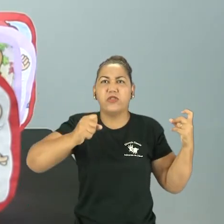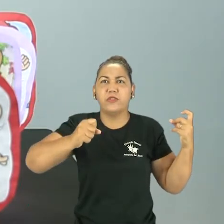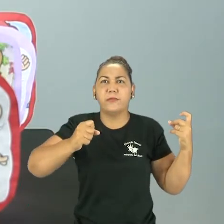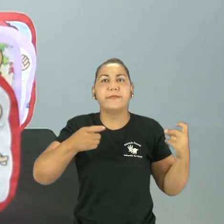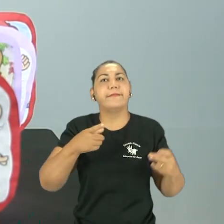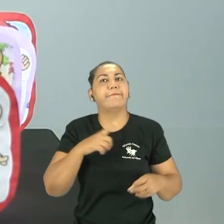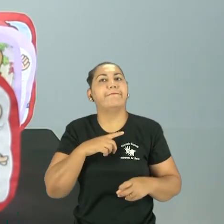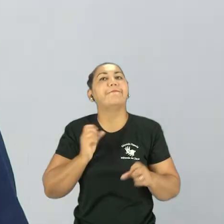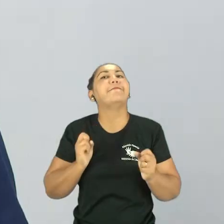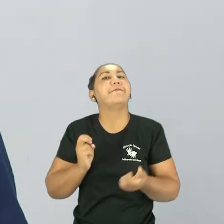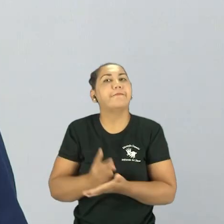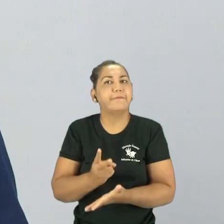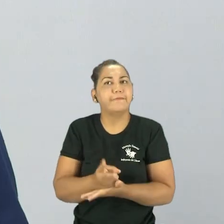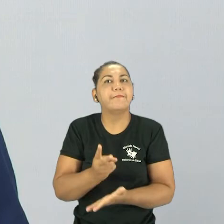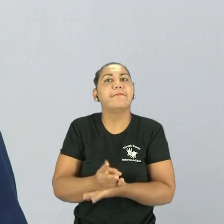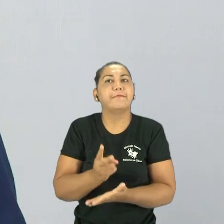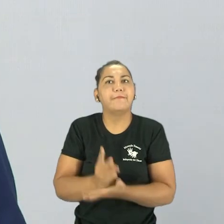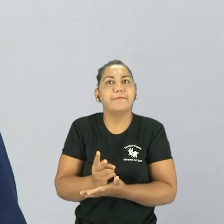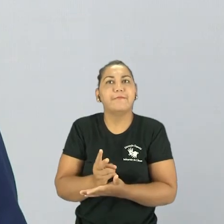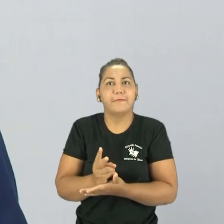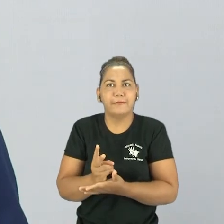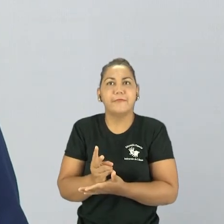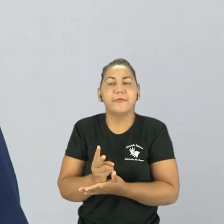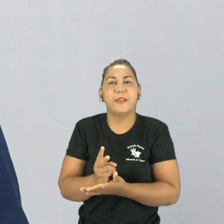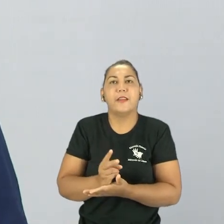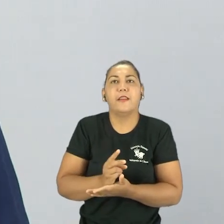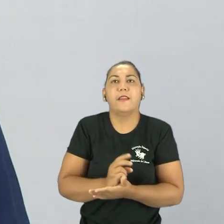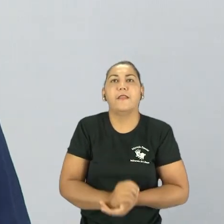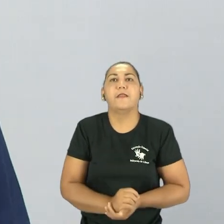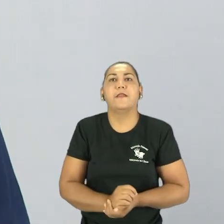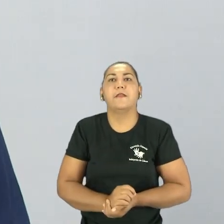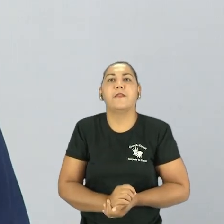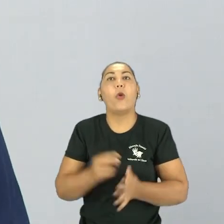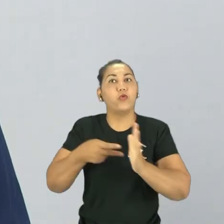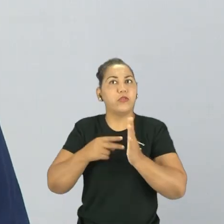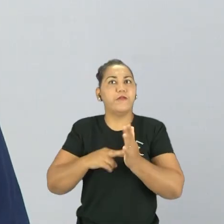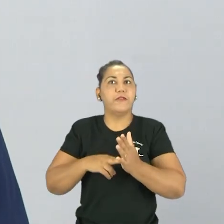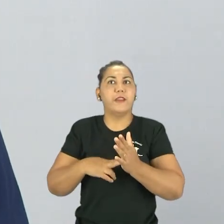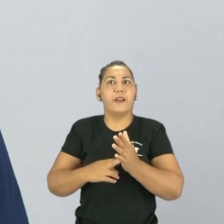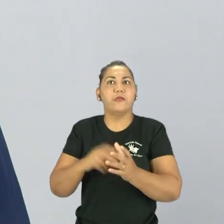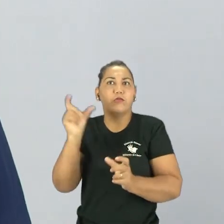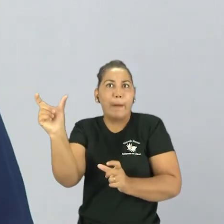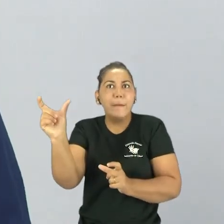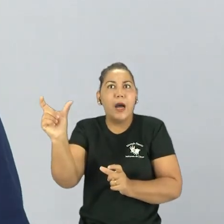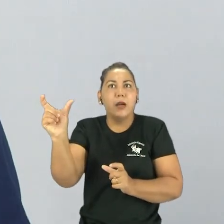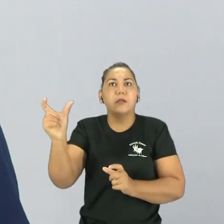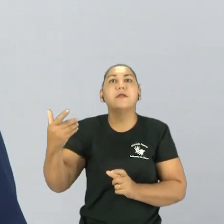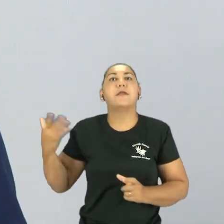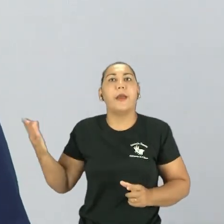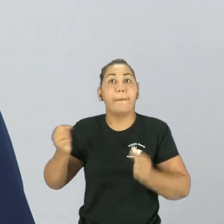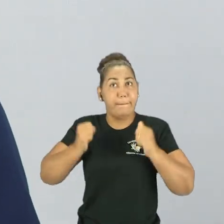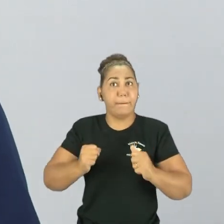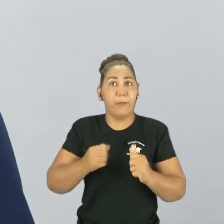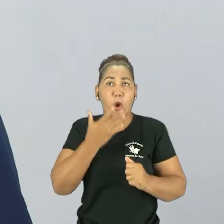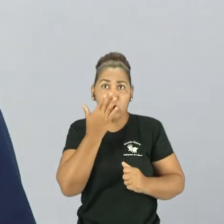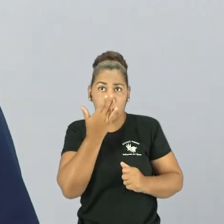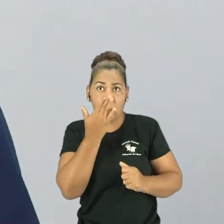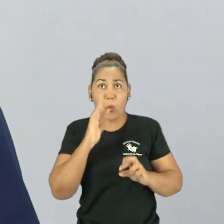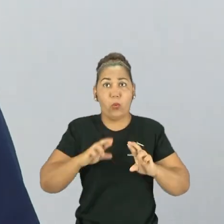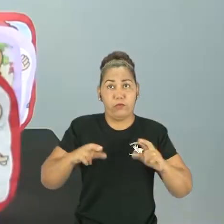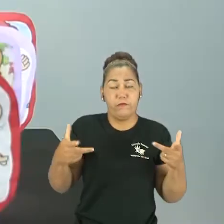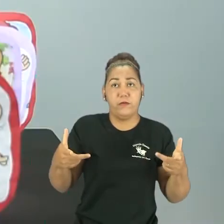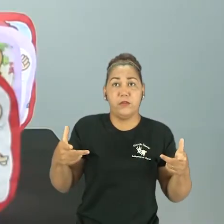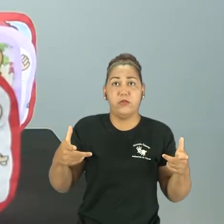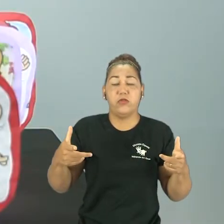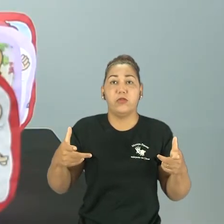sempre isso aqui, ó. BAM! Pode não ter assim com esse vermelho. Pode ser diferente, pode ser dentro de um balão